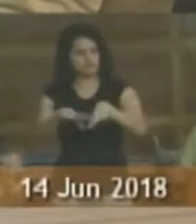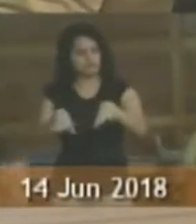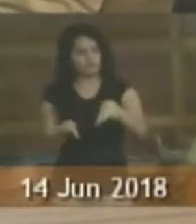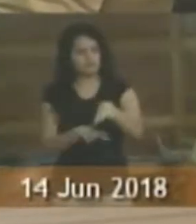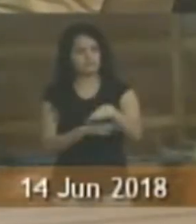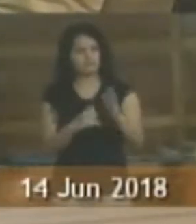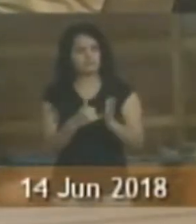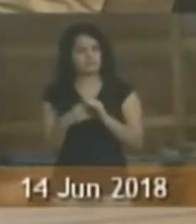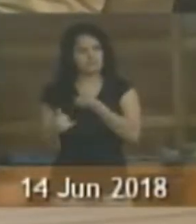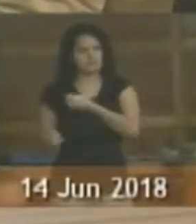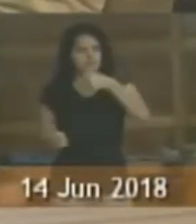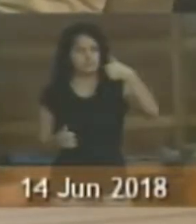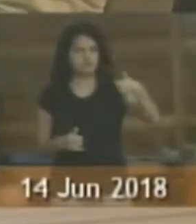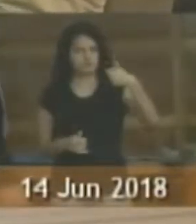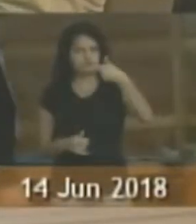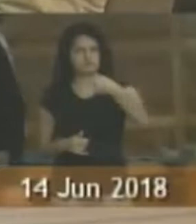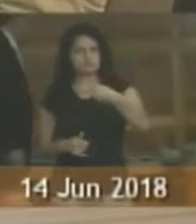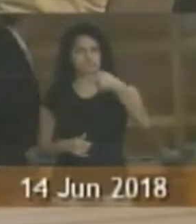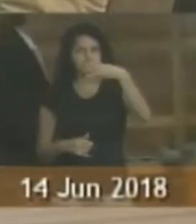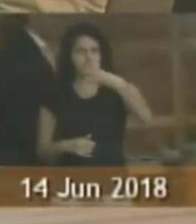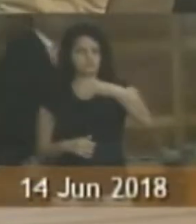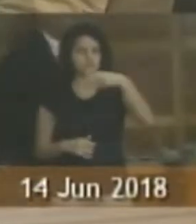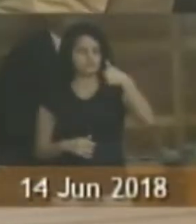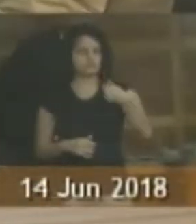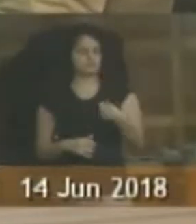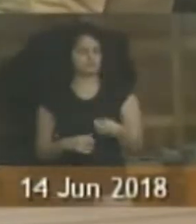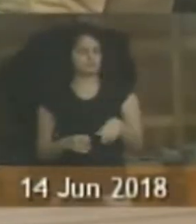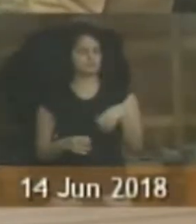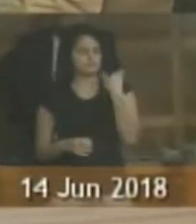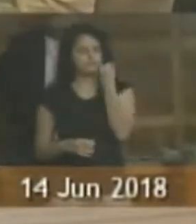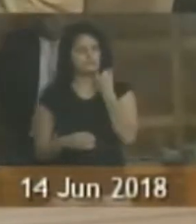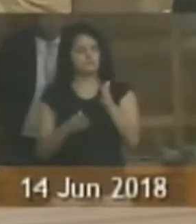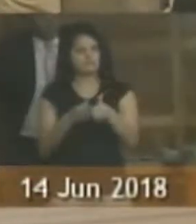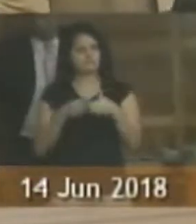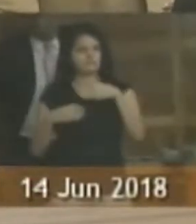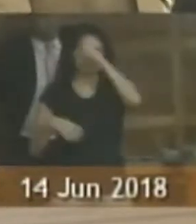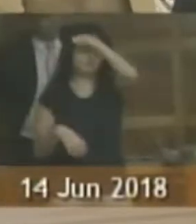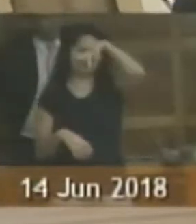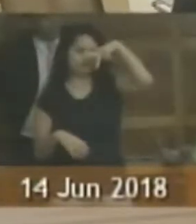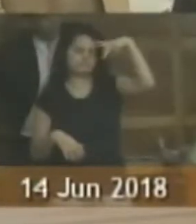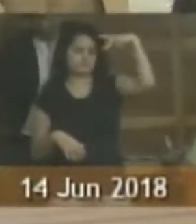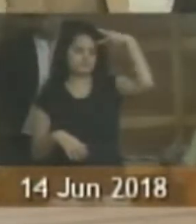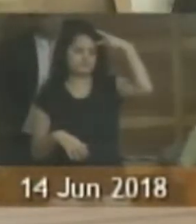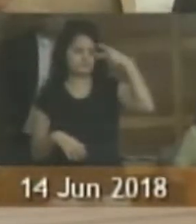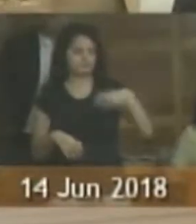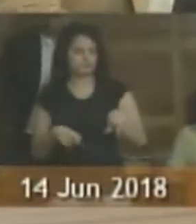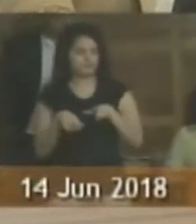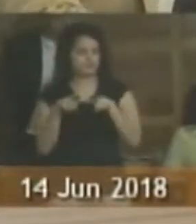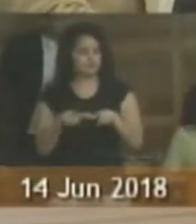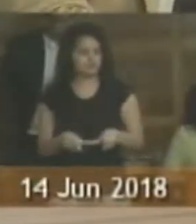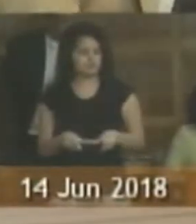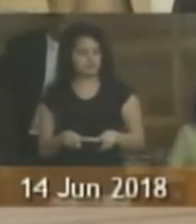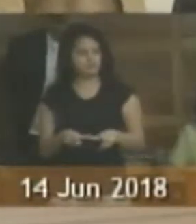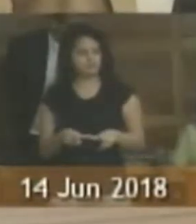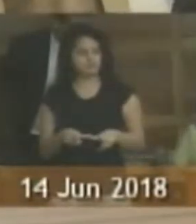Indicação 1741 de 2018, Jane Roseli Veiga, indicando ao prefeito municipal a instalação